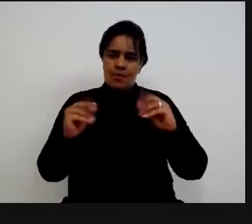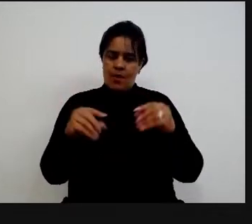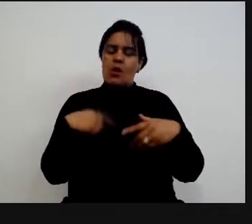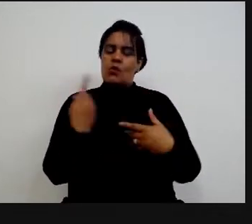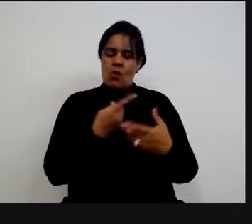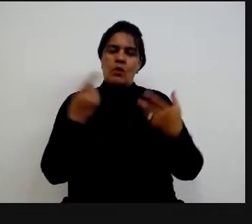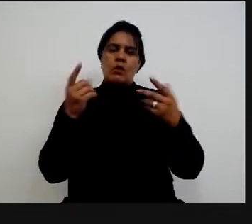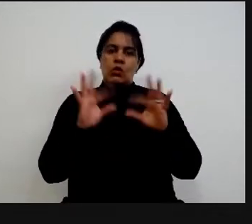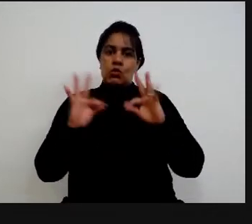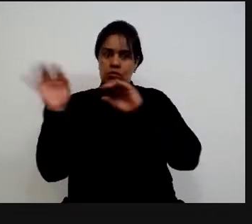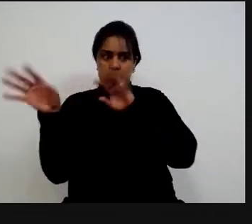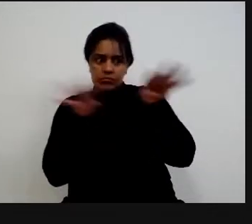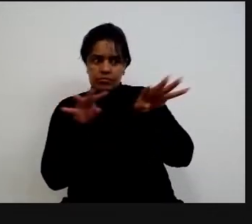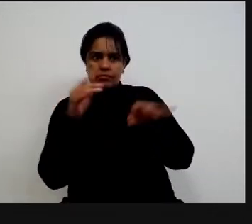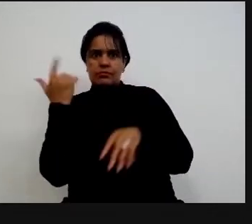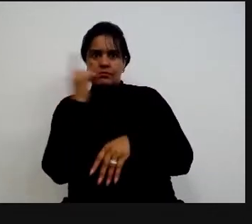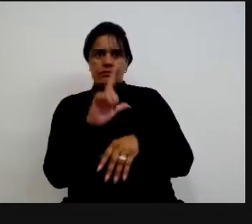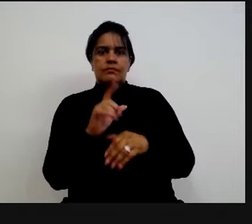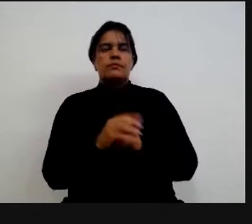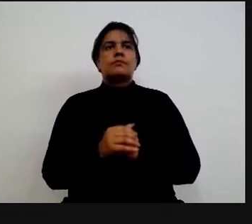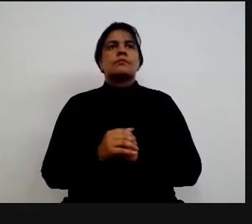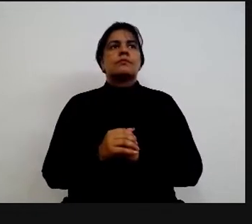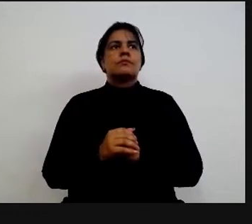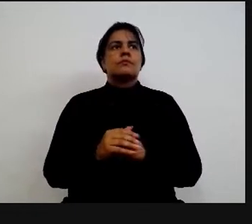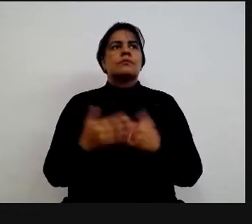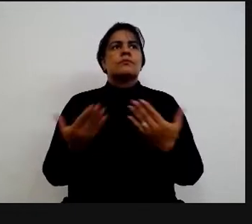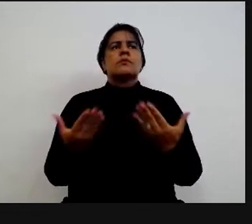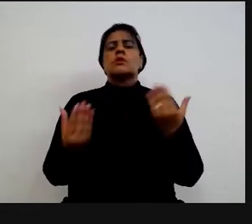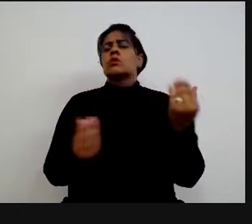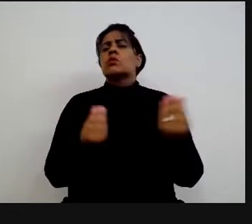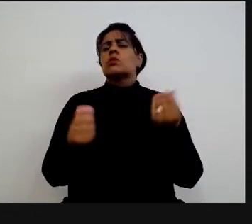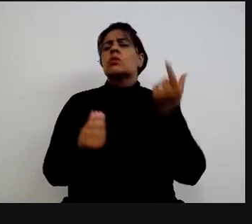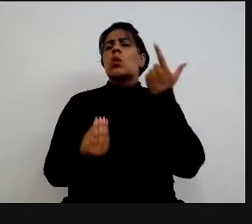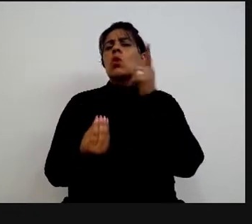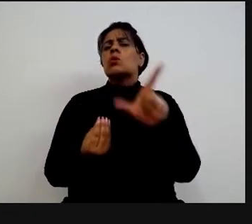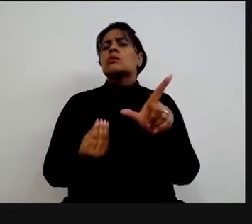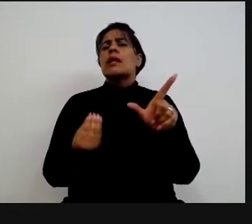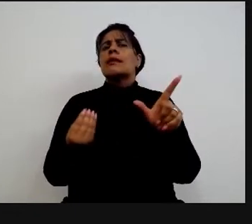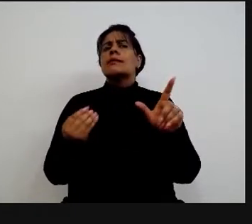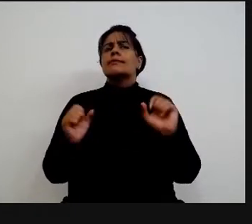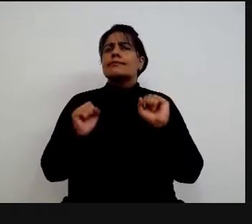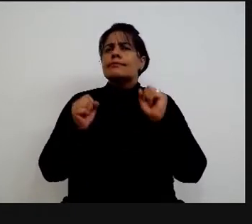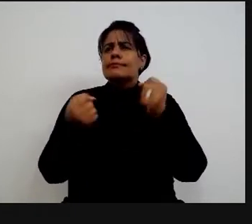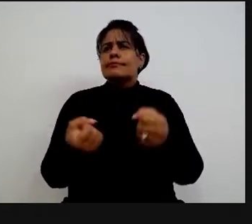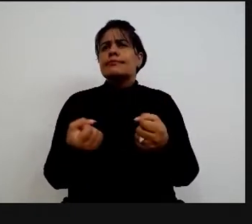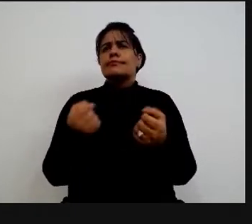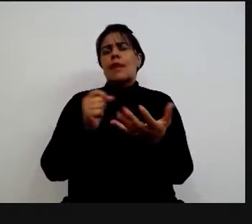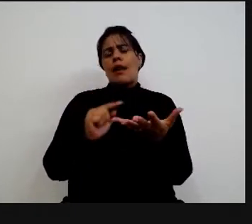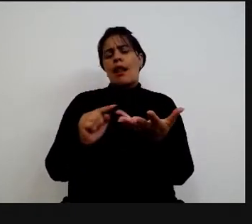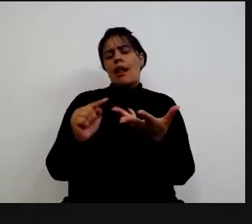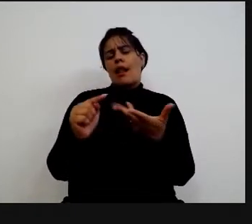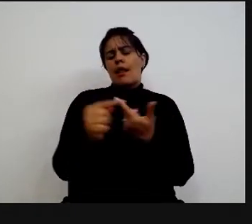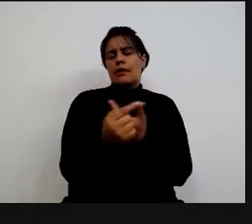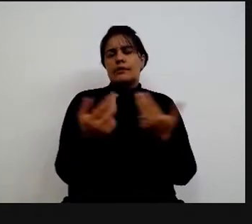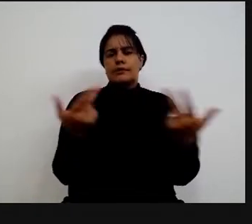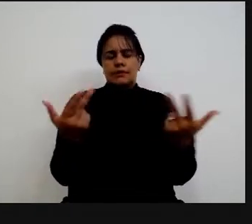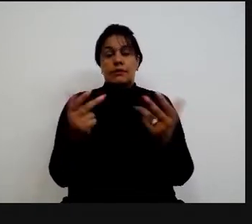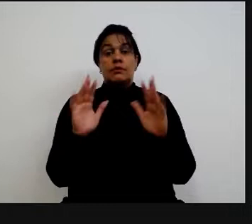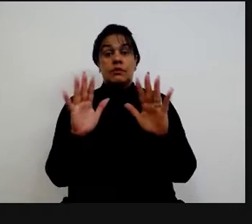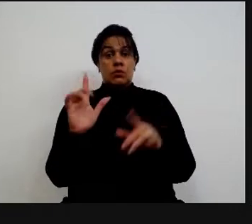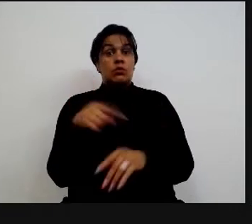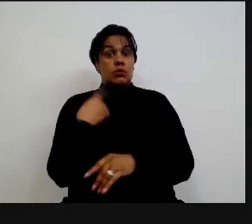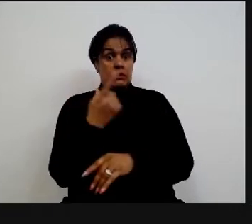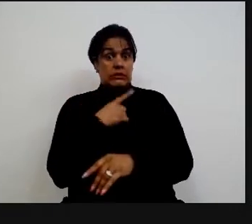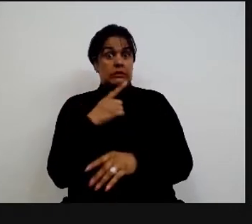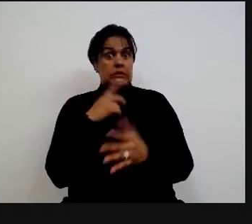atender. Então, como é que você prepara essas pessoas? Como é que você engaja essas pessoas com tantos afazeres? Nós tivemos aí um